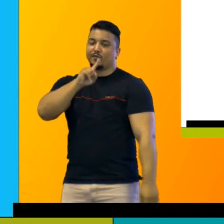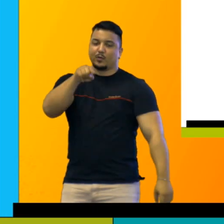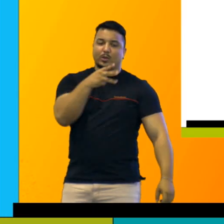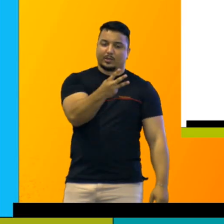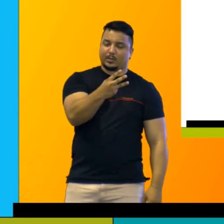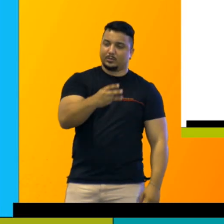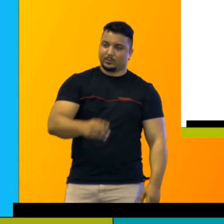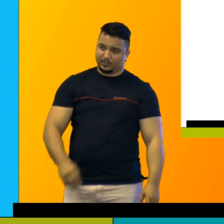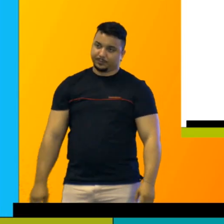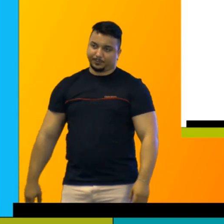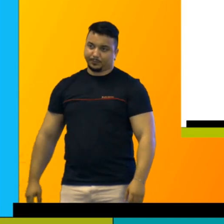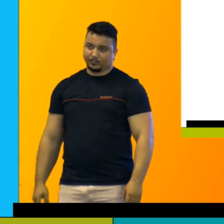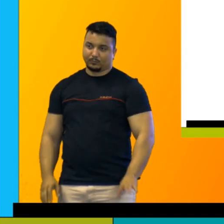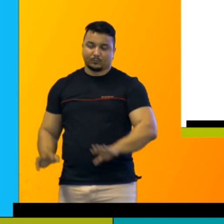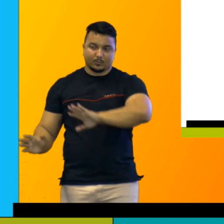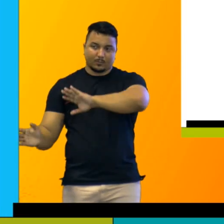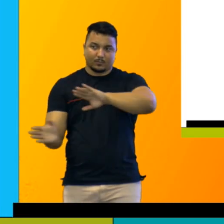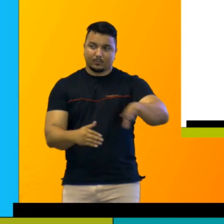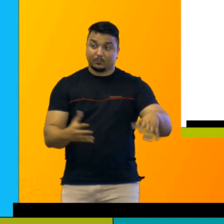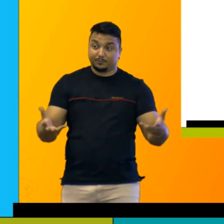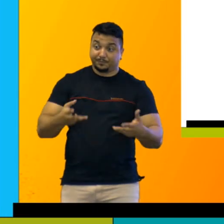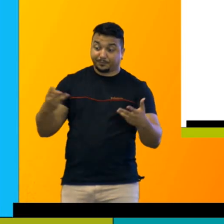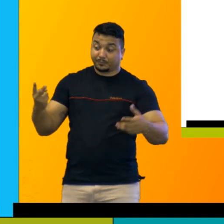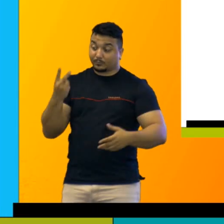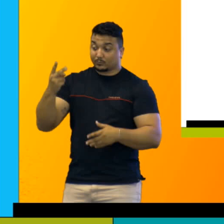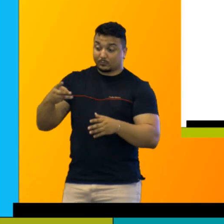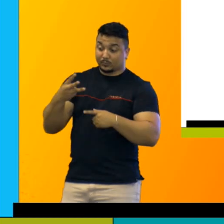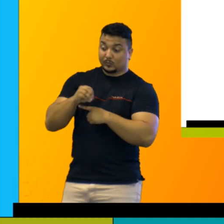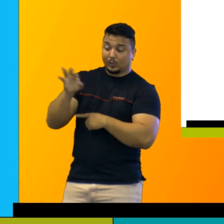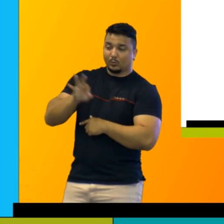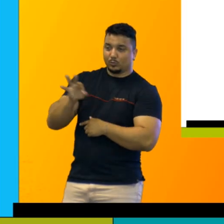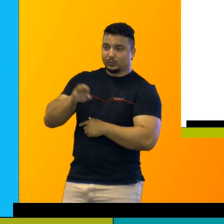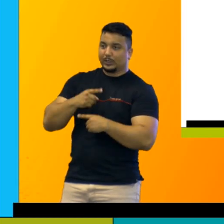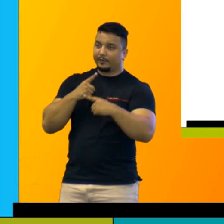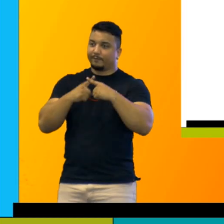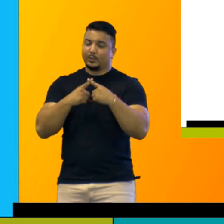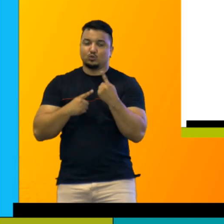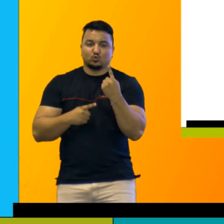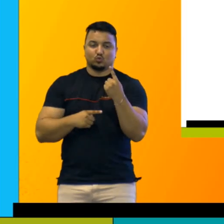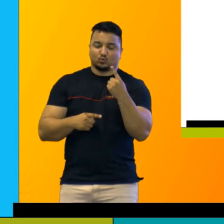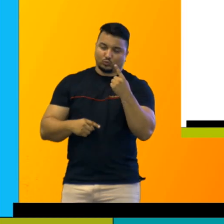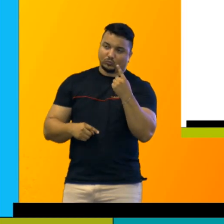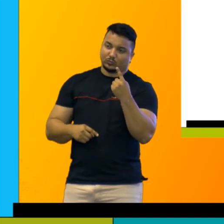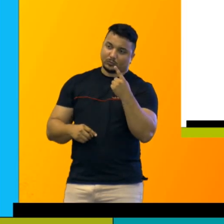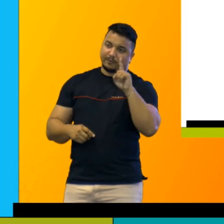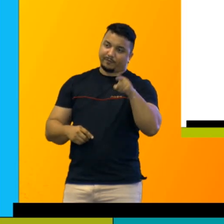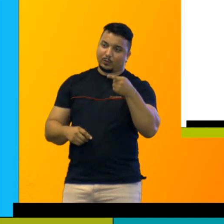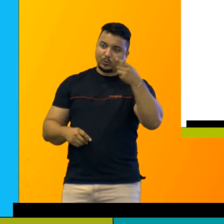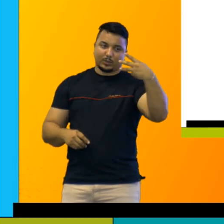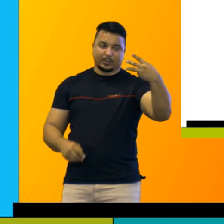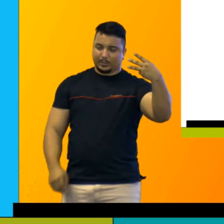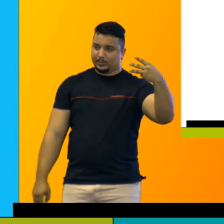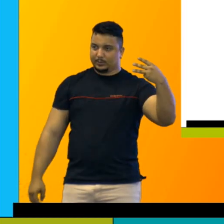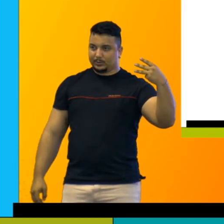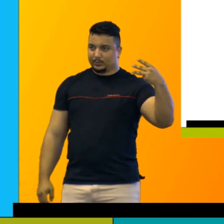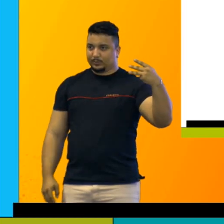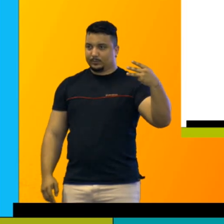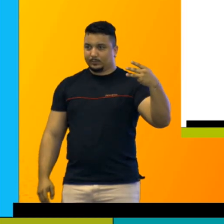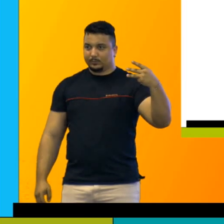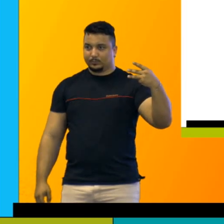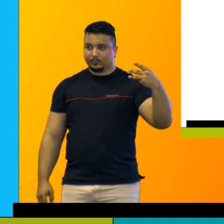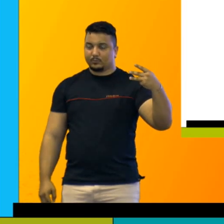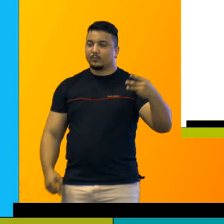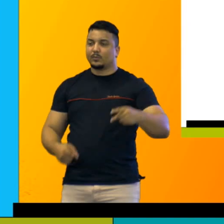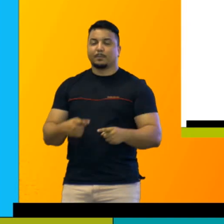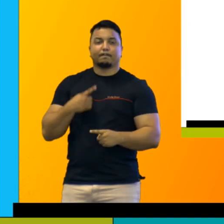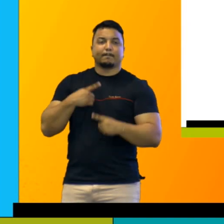1,3. Então eu tenho que calcular o valor com 30% em cima. É só multiplicar por 1,3. O